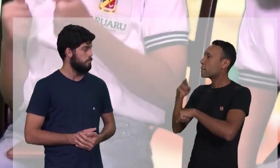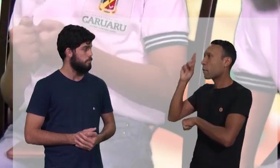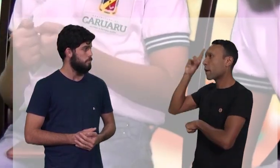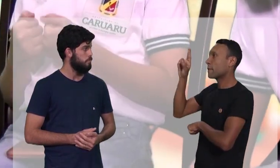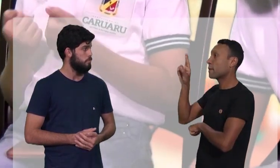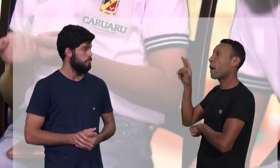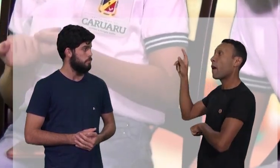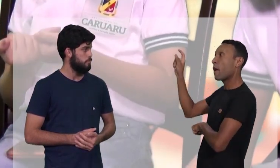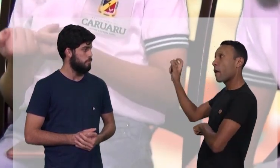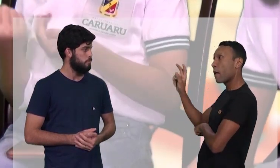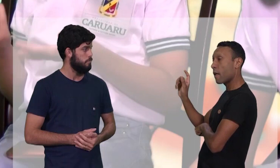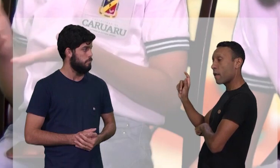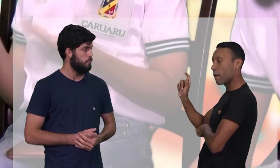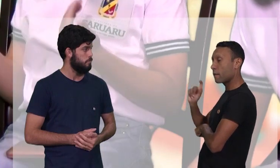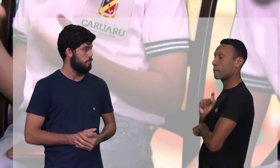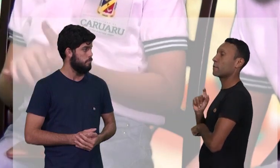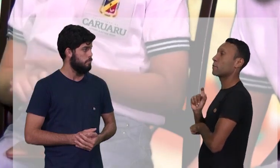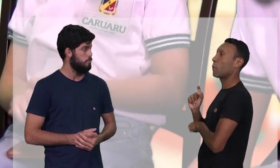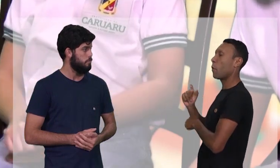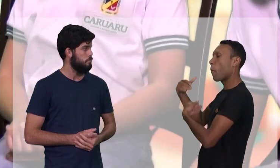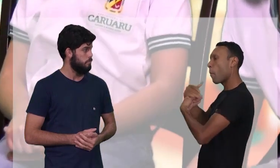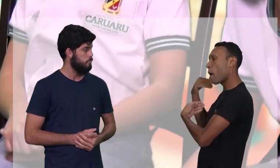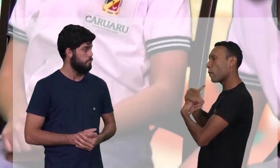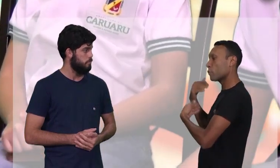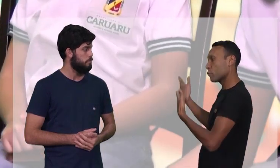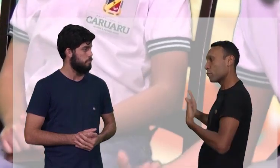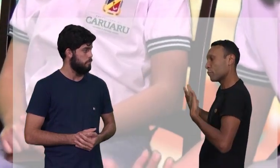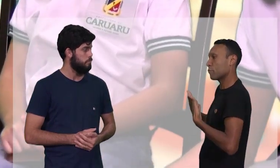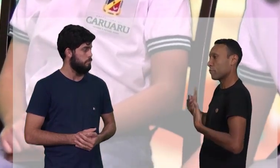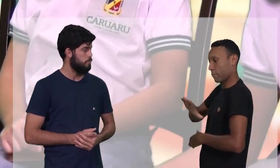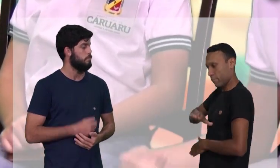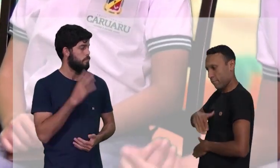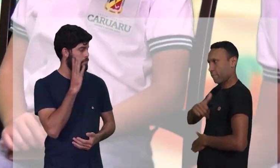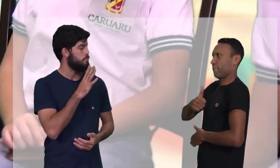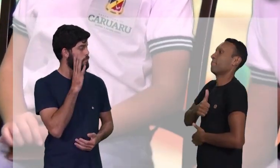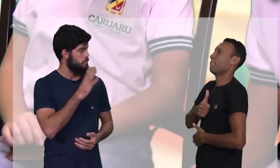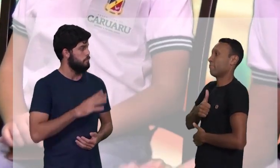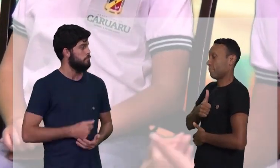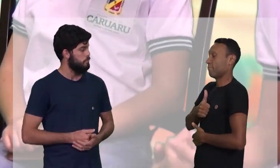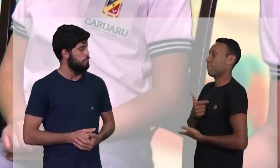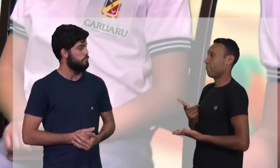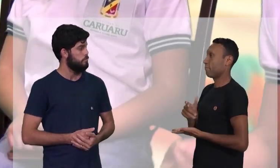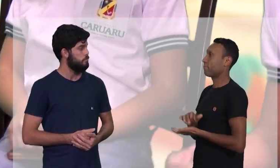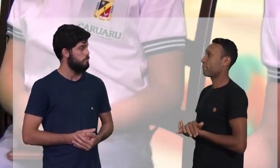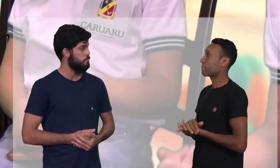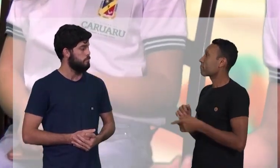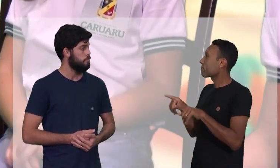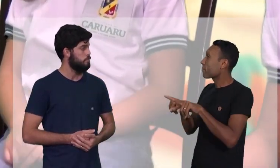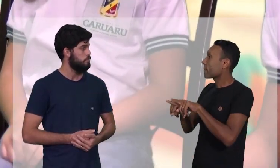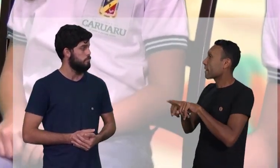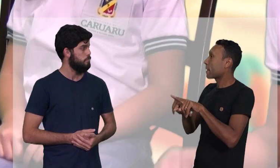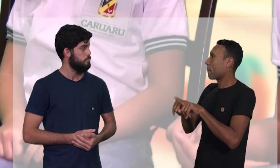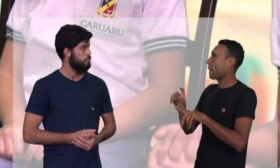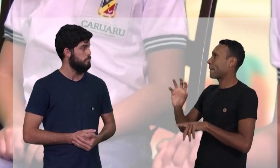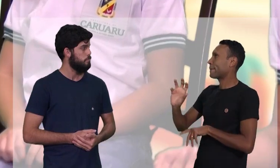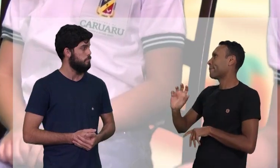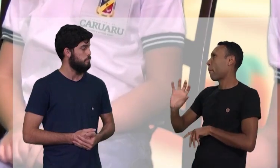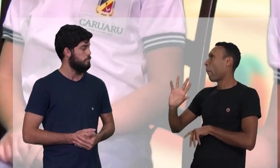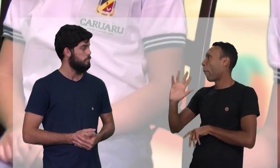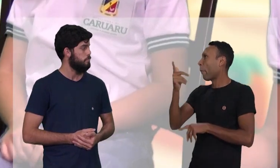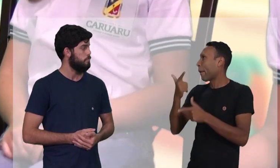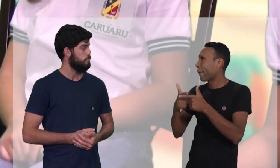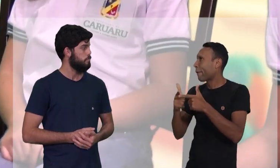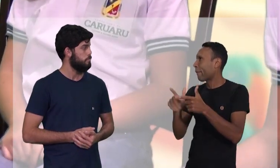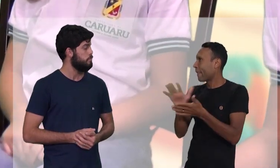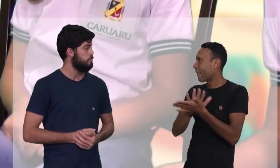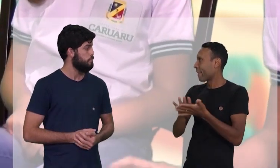me ajudou, resolveu lá e a minha autoestima melhorou. Pô, legal. E isso de você... de seu problema ser resolvido quando você fala